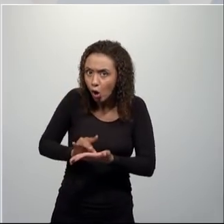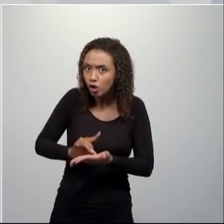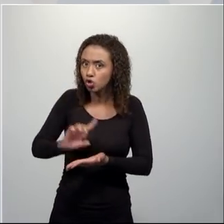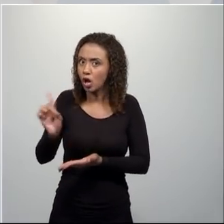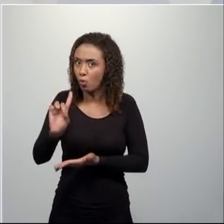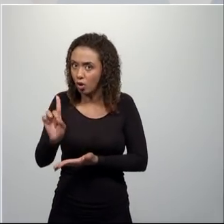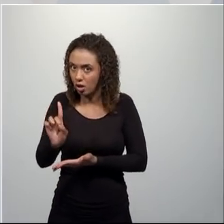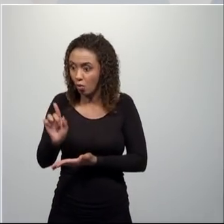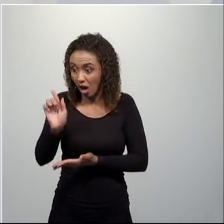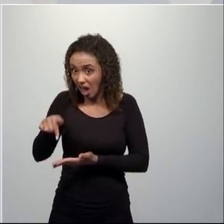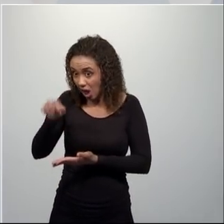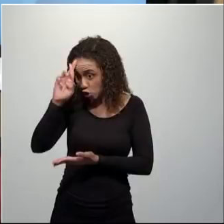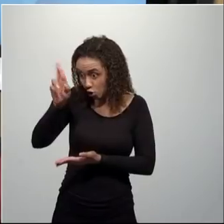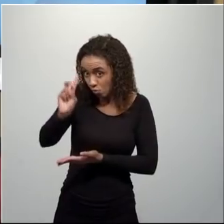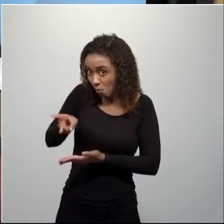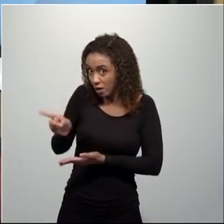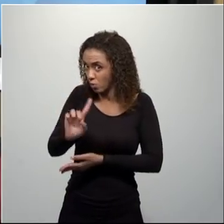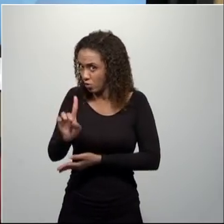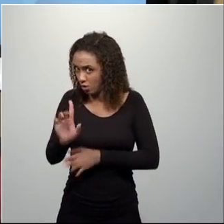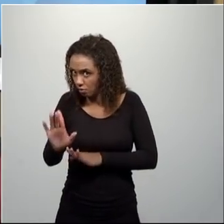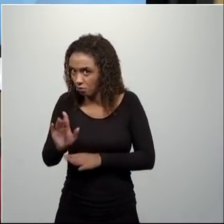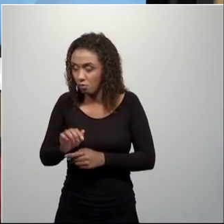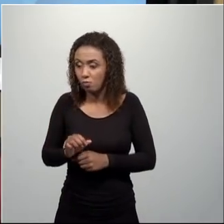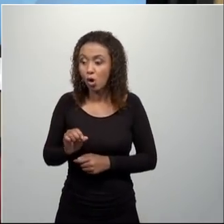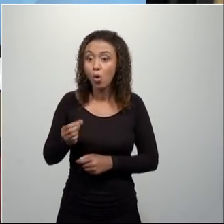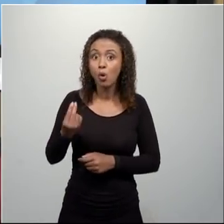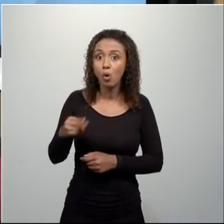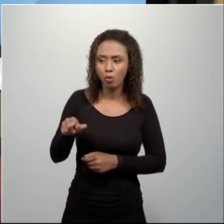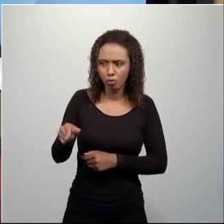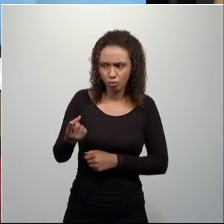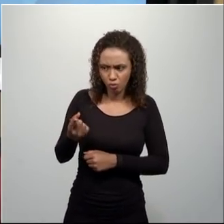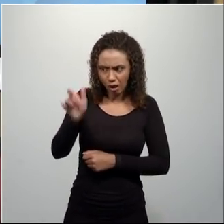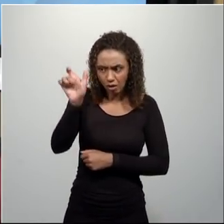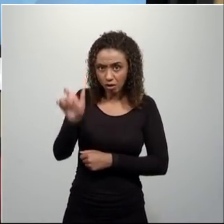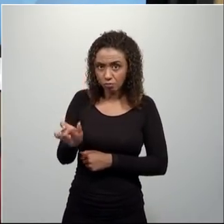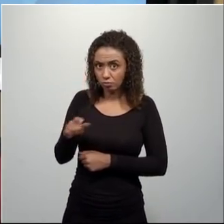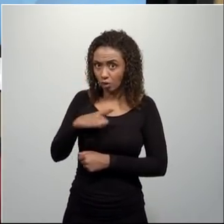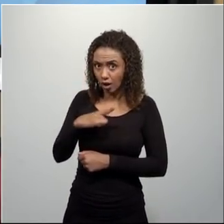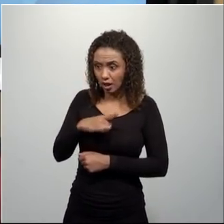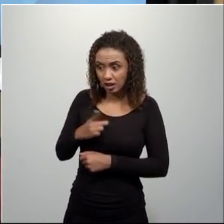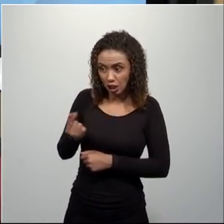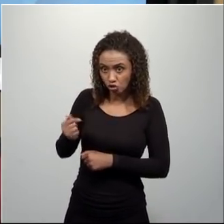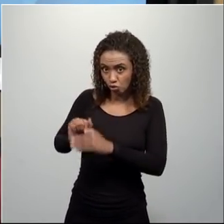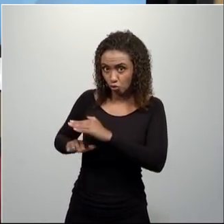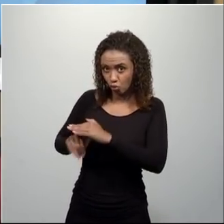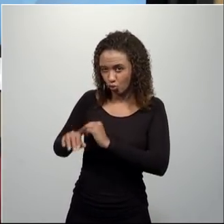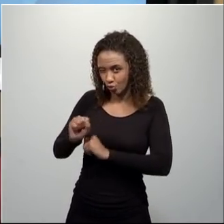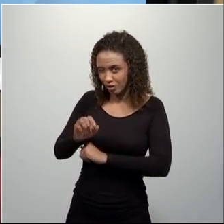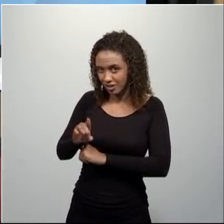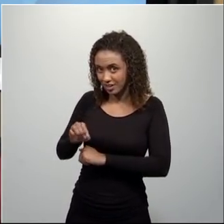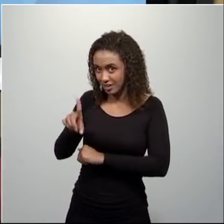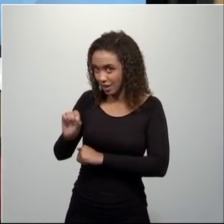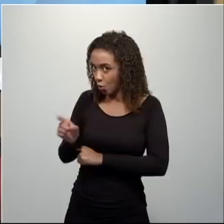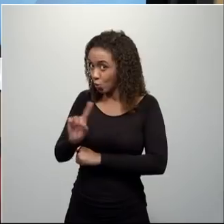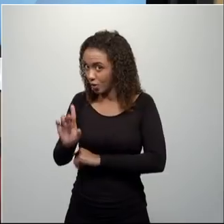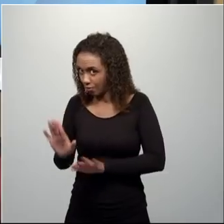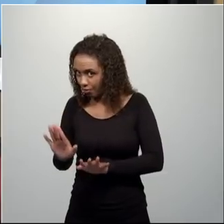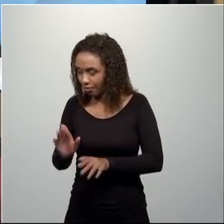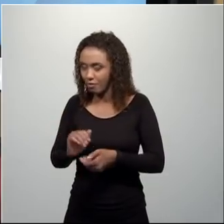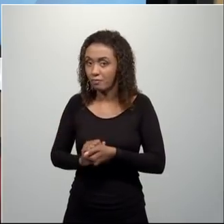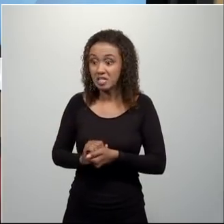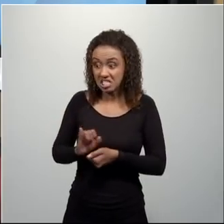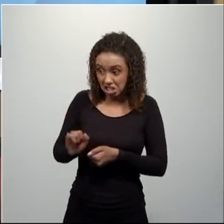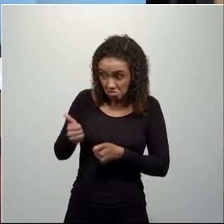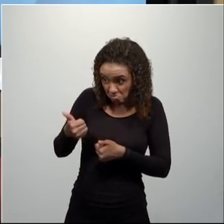passado ela pra frente e se o usuário tem saldo se ele não gastou essa moeda em um momento anterior estando tudo certo